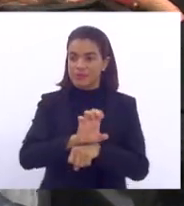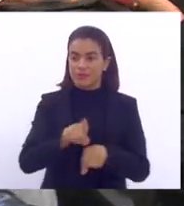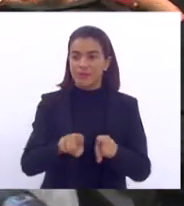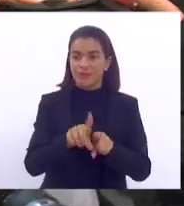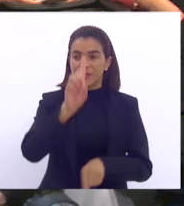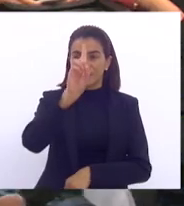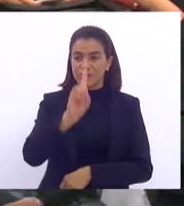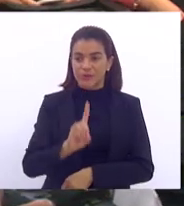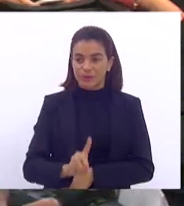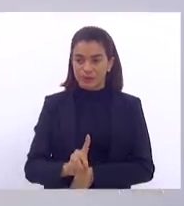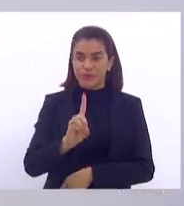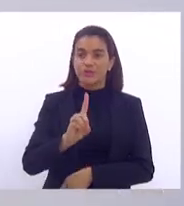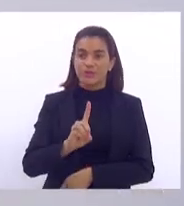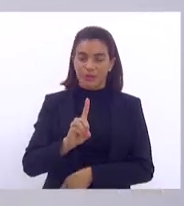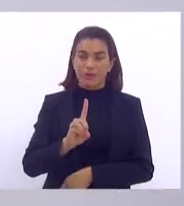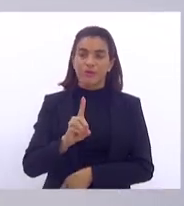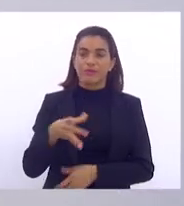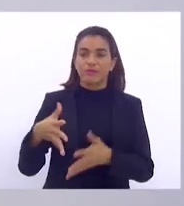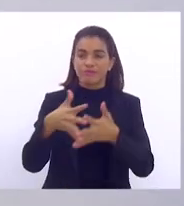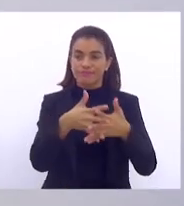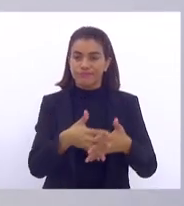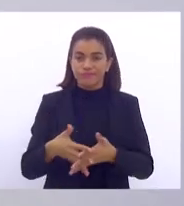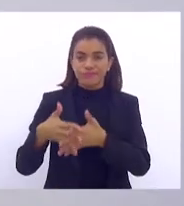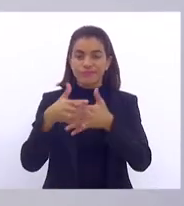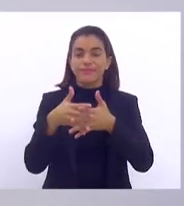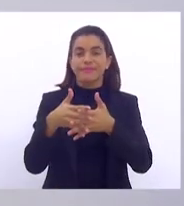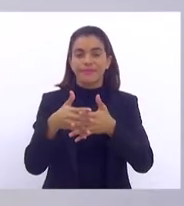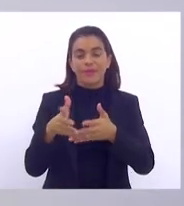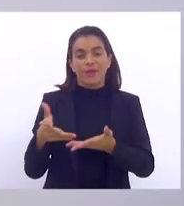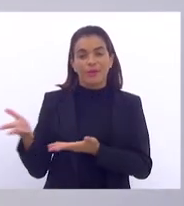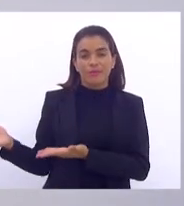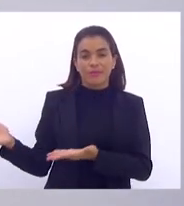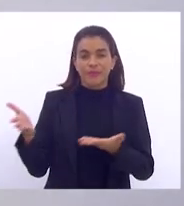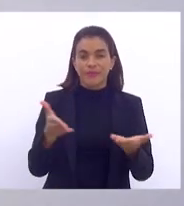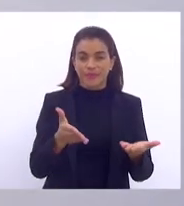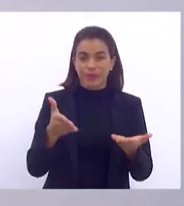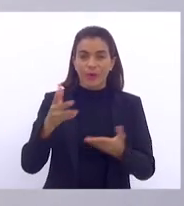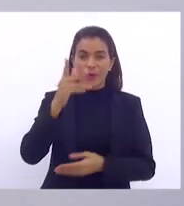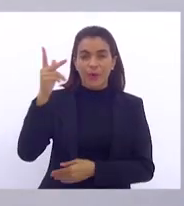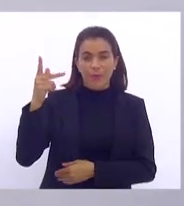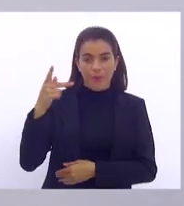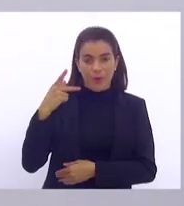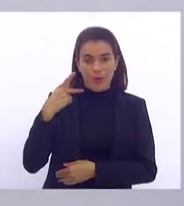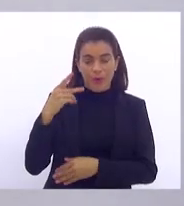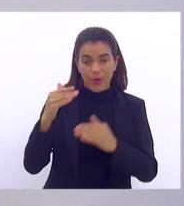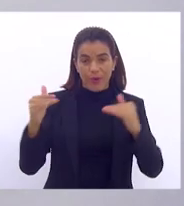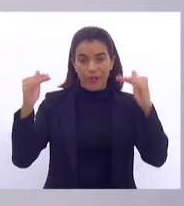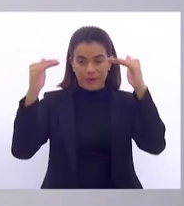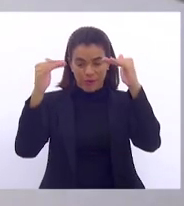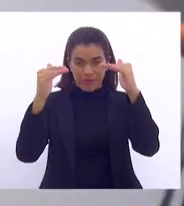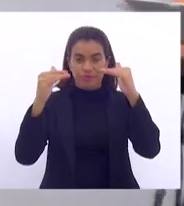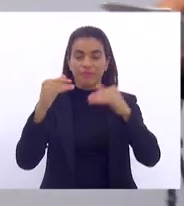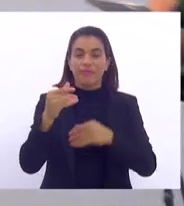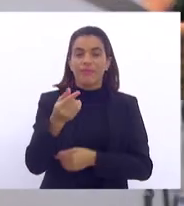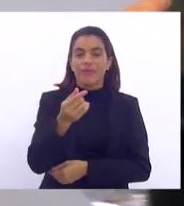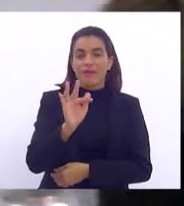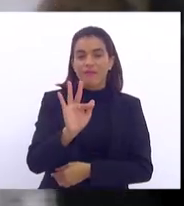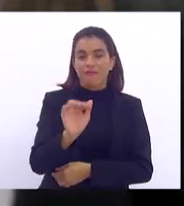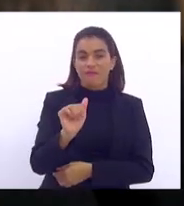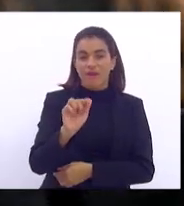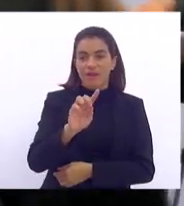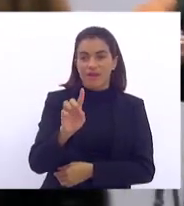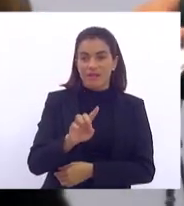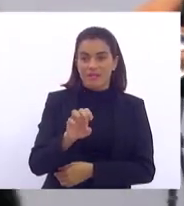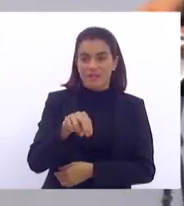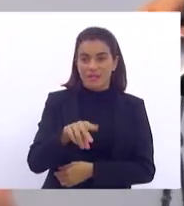direito estadunidense recebamos o procurador da Fazenda Nacional Dr João Carlos souo e